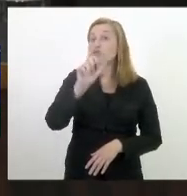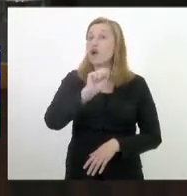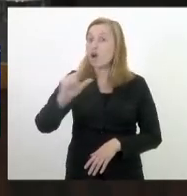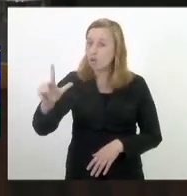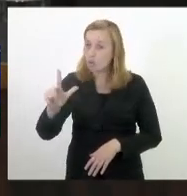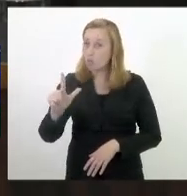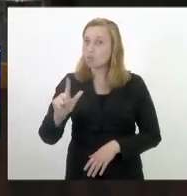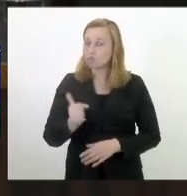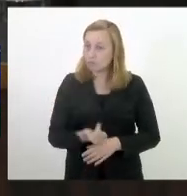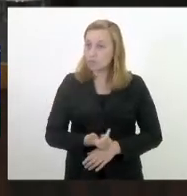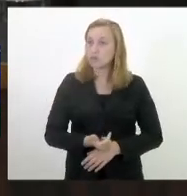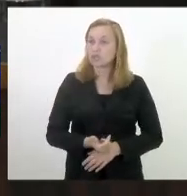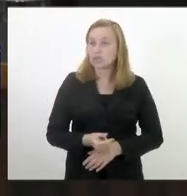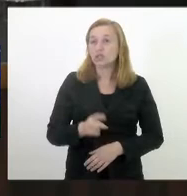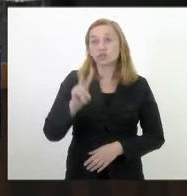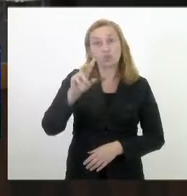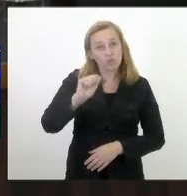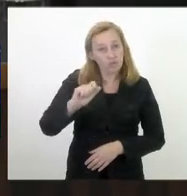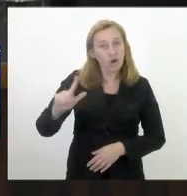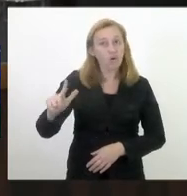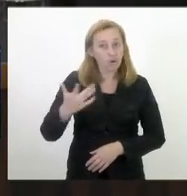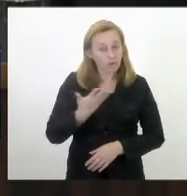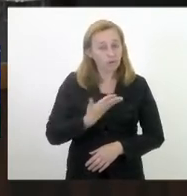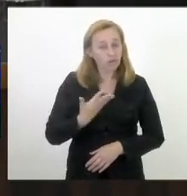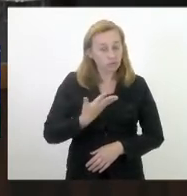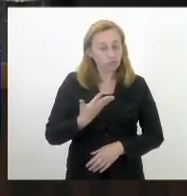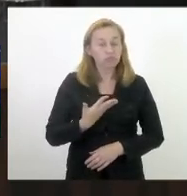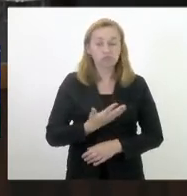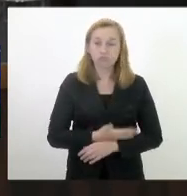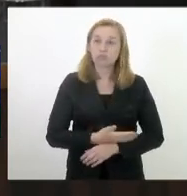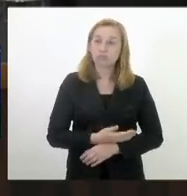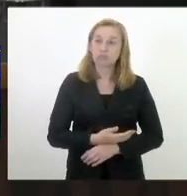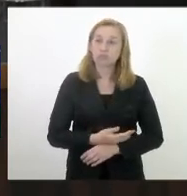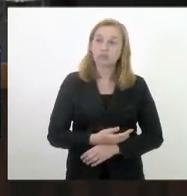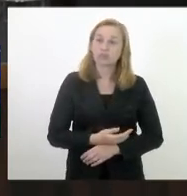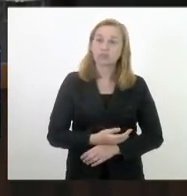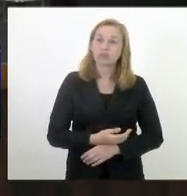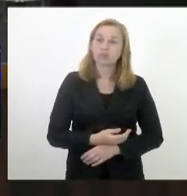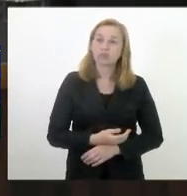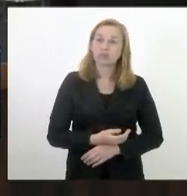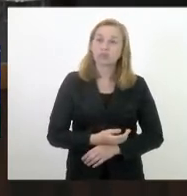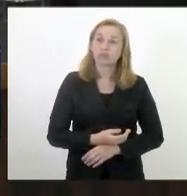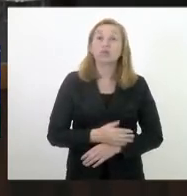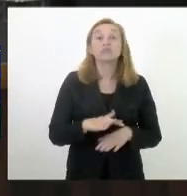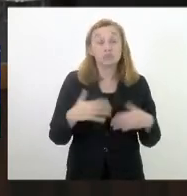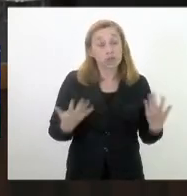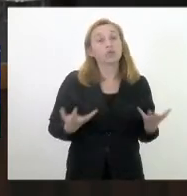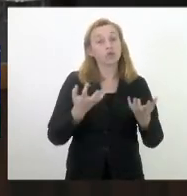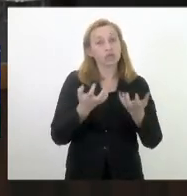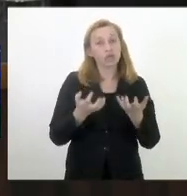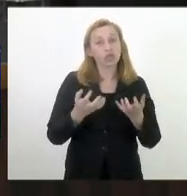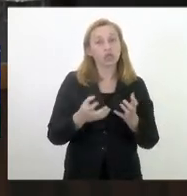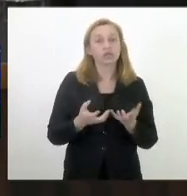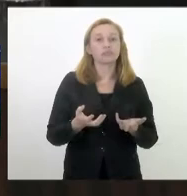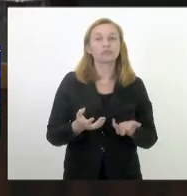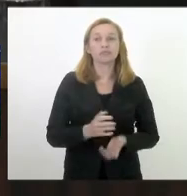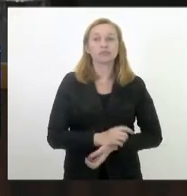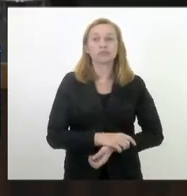gás, eu lembro do nosso amigo Val do Ceasa. Então, eu queria, antes de